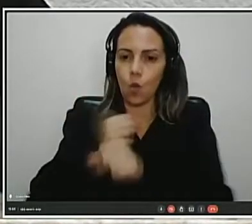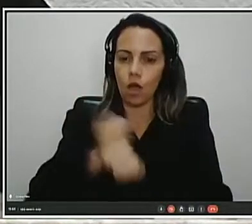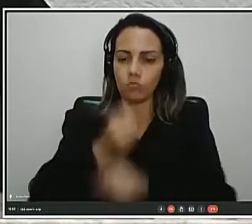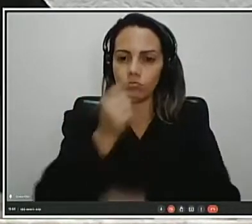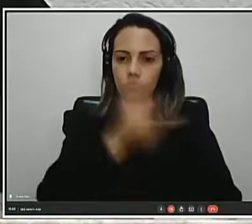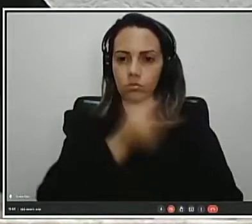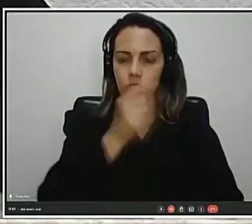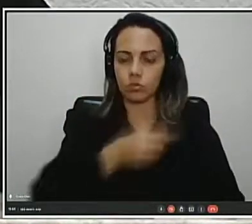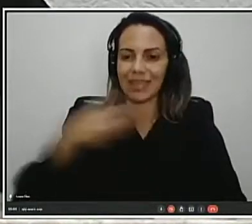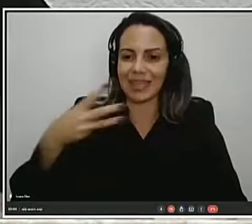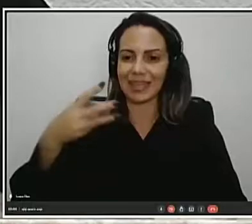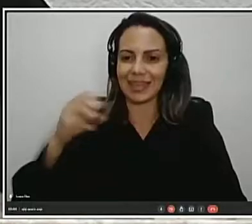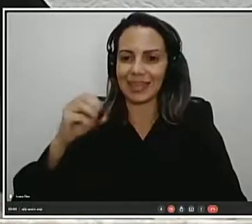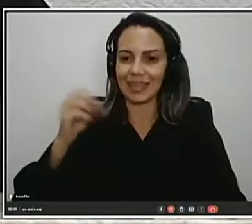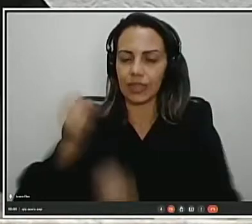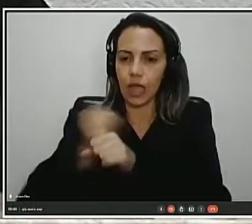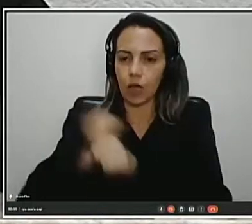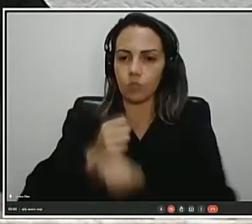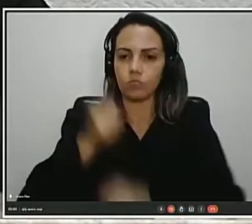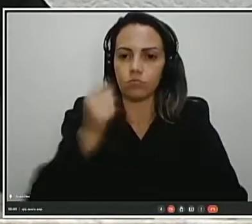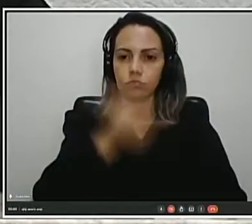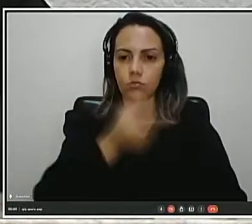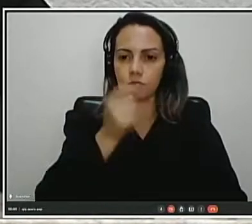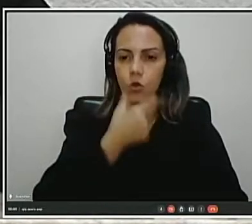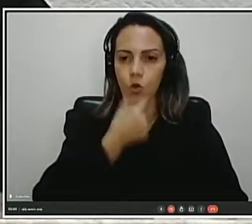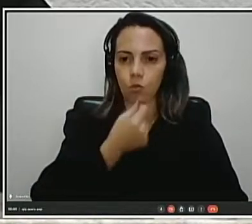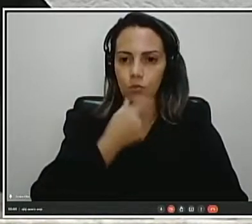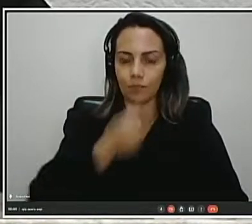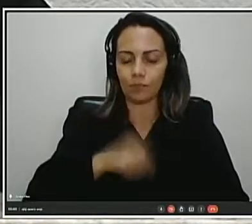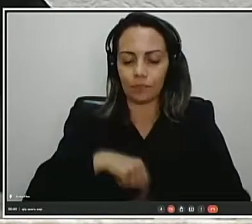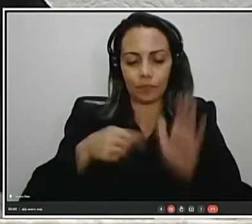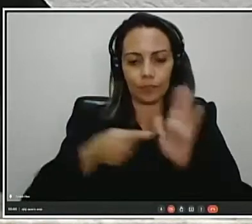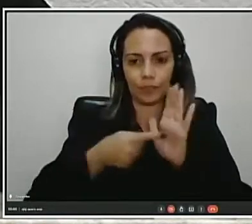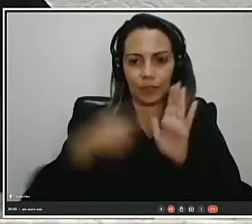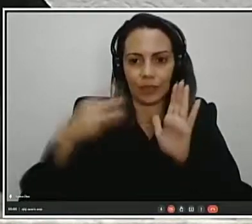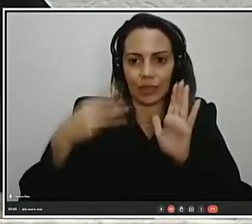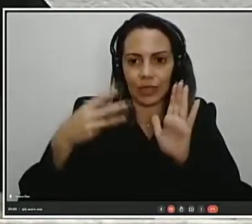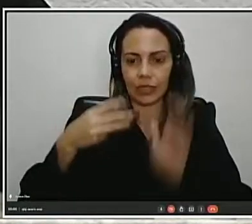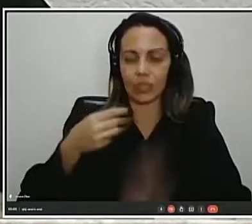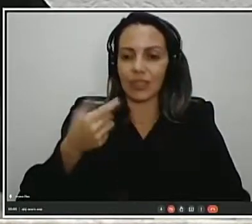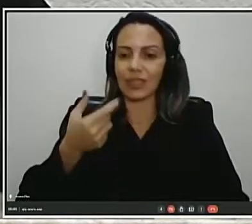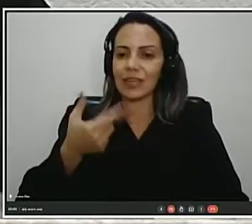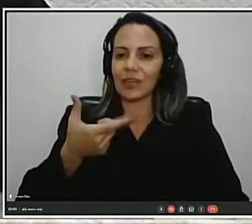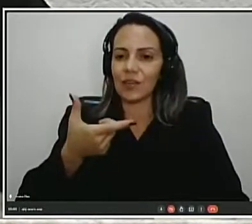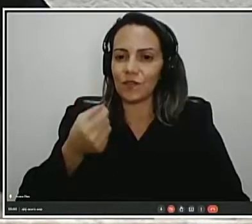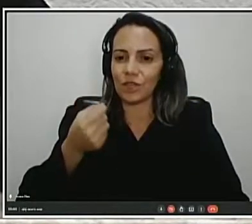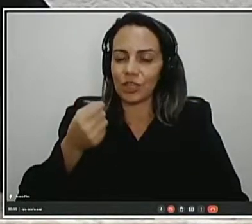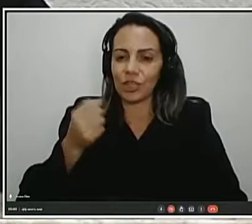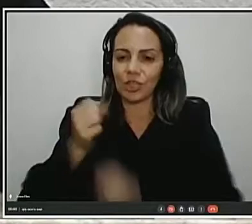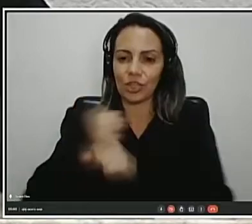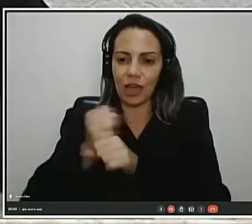mulher, e 30 anos de contribuição, se homem. 3, 20 anos de